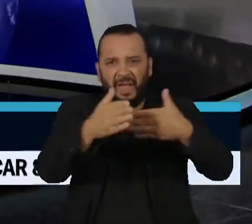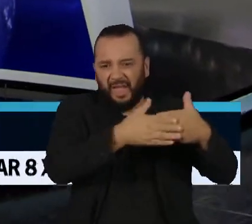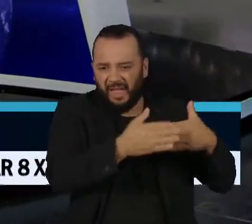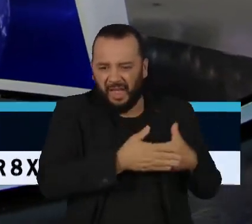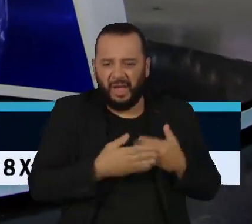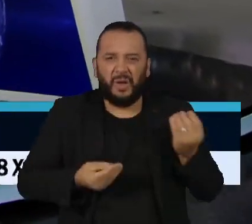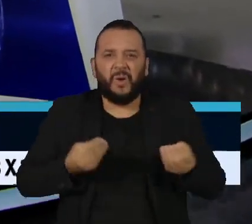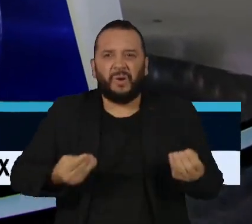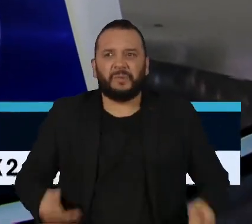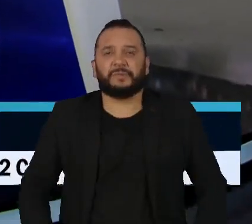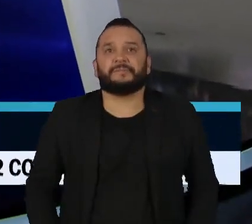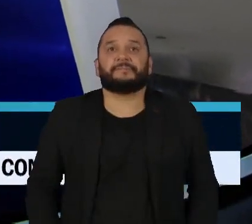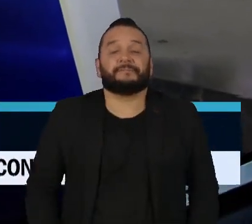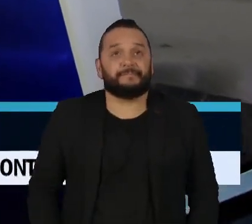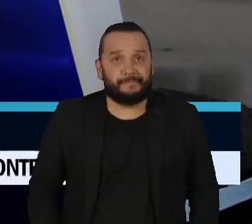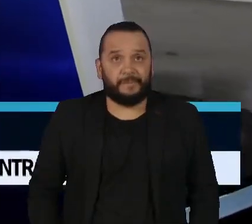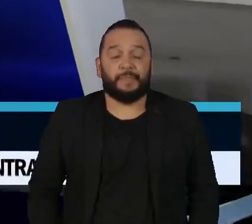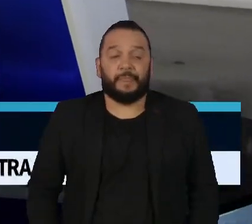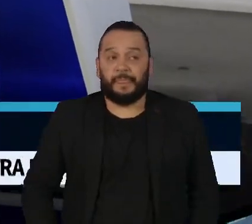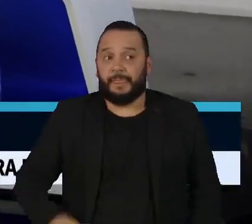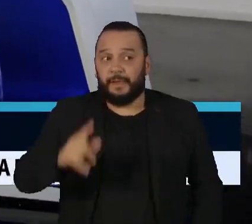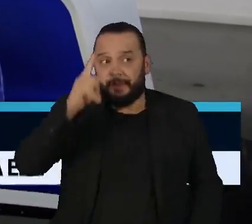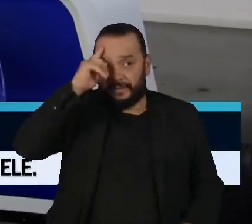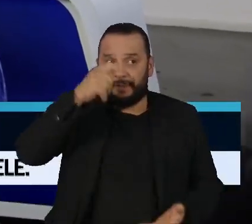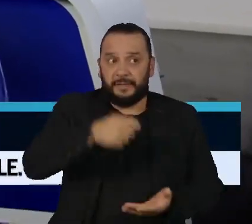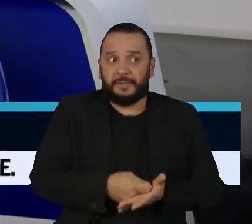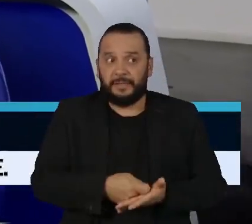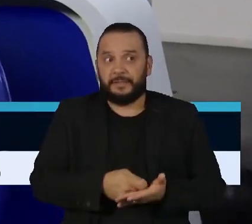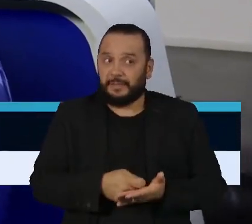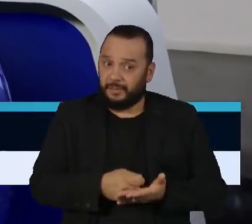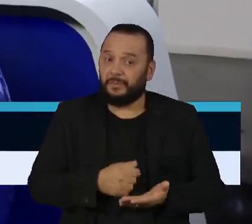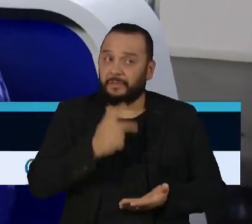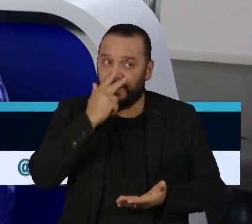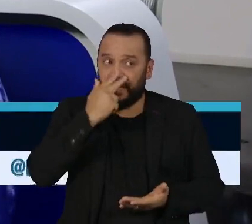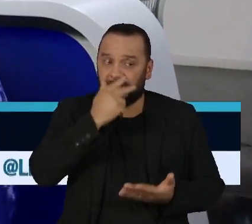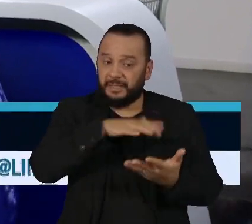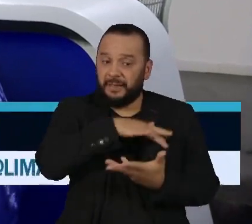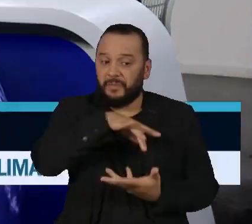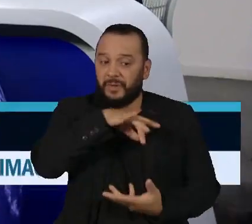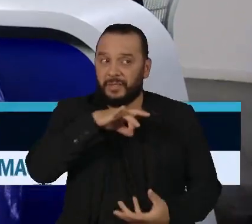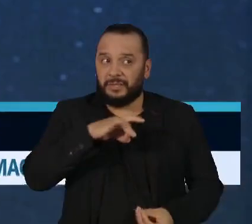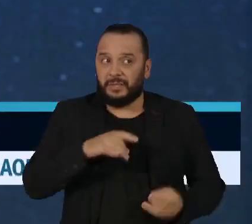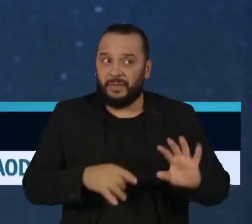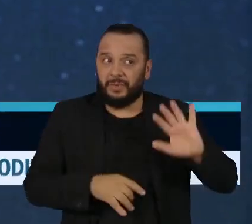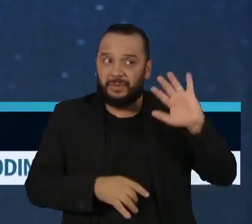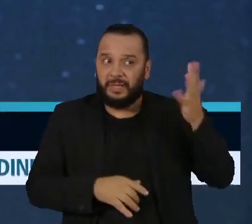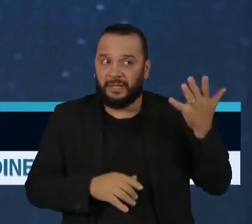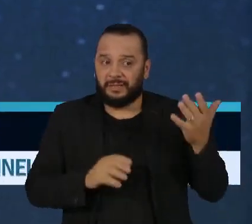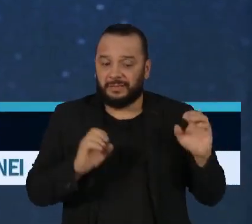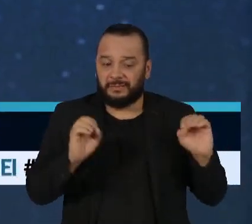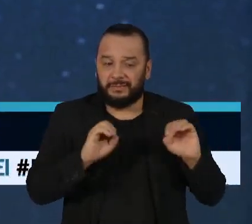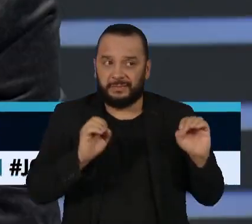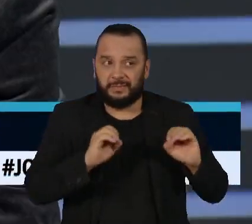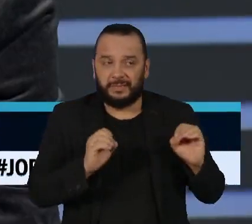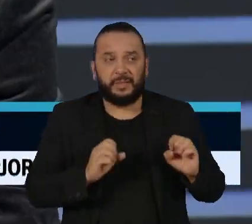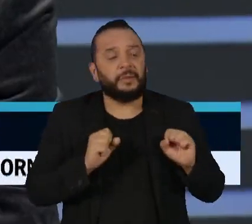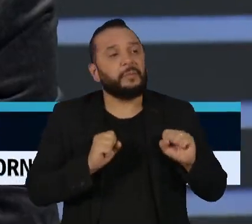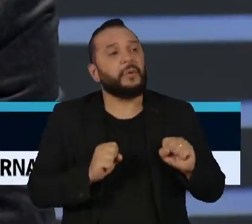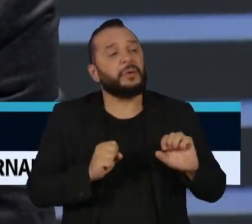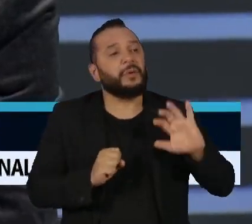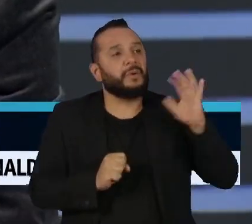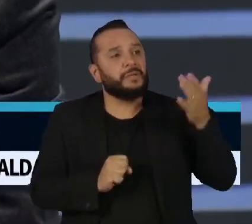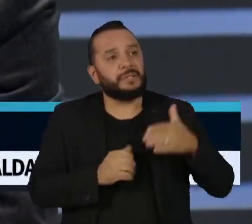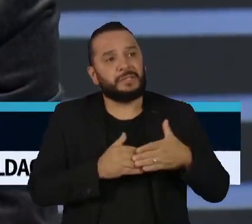Dimas uma decisão com pouca cara de democrática certo que pode acontecer nas próximas semanas a situação